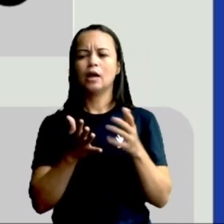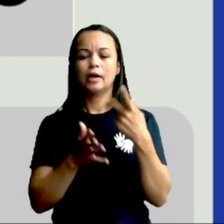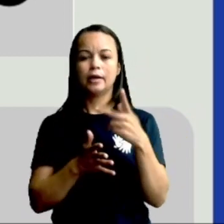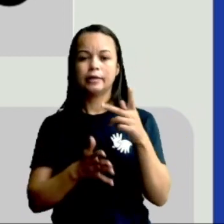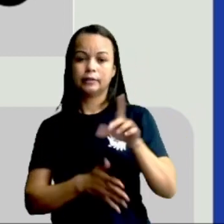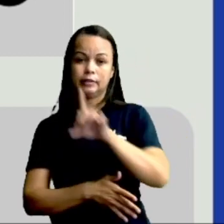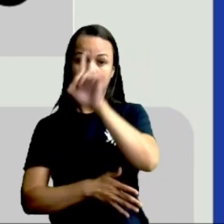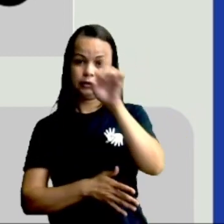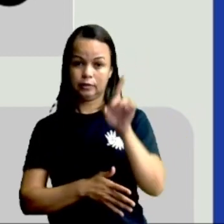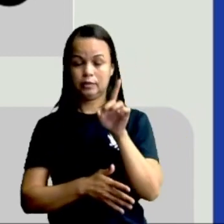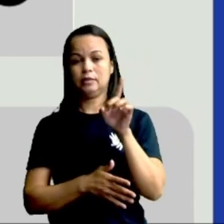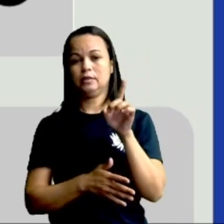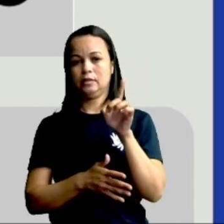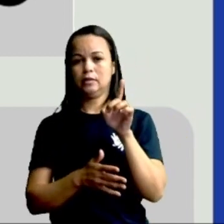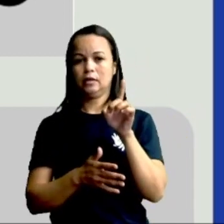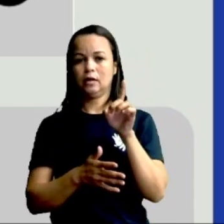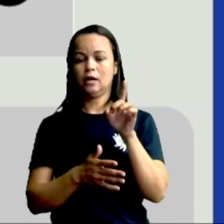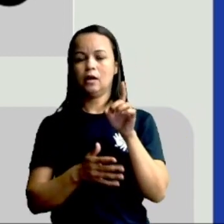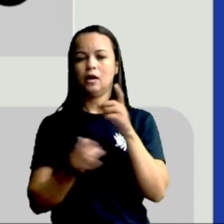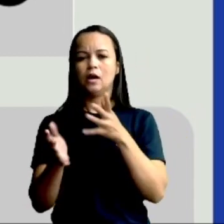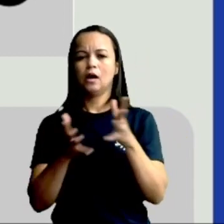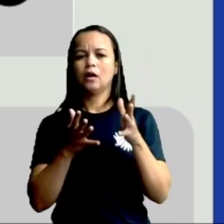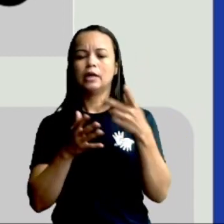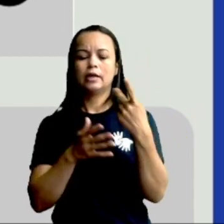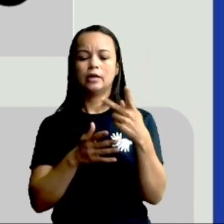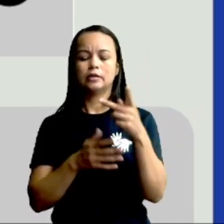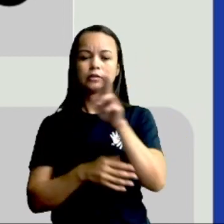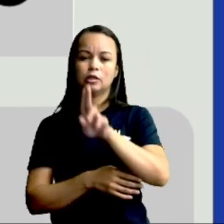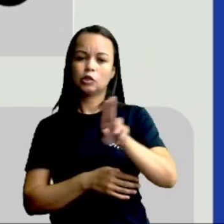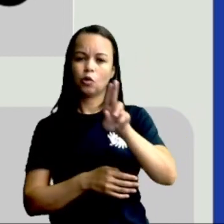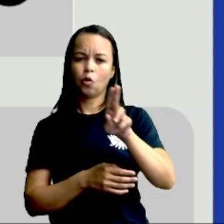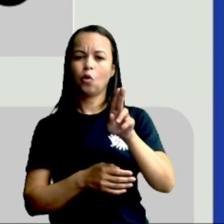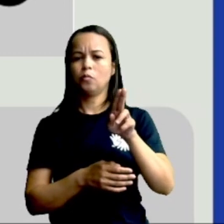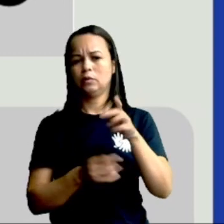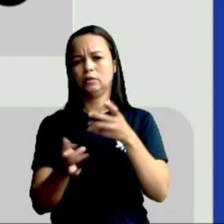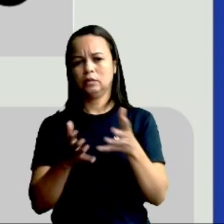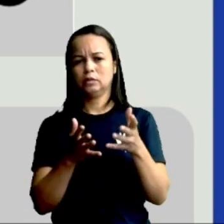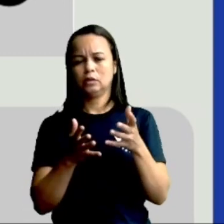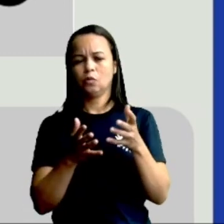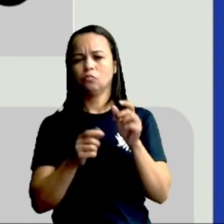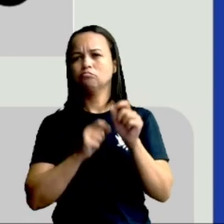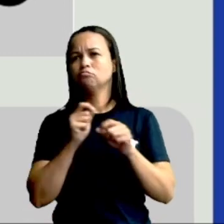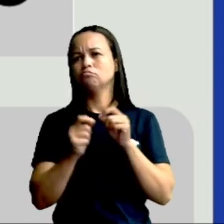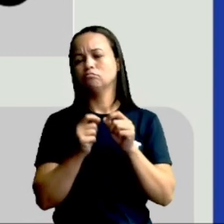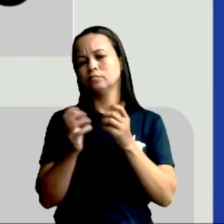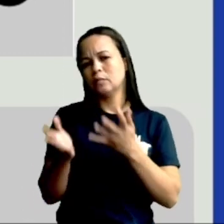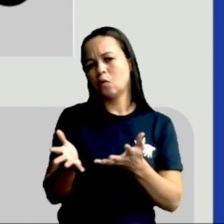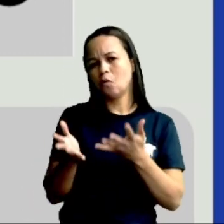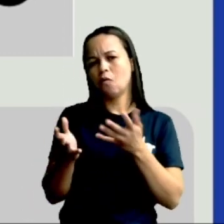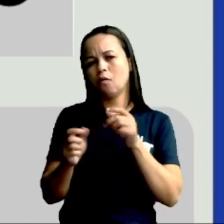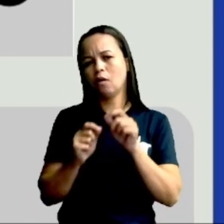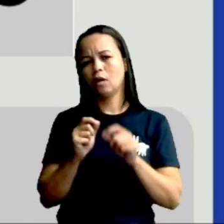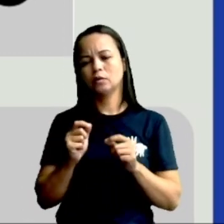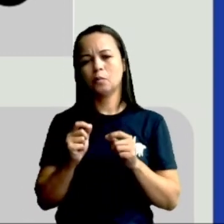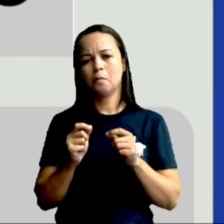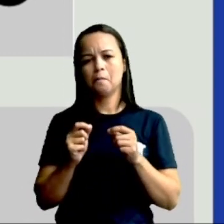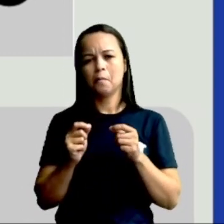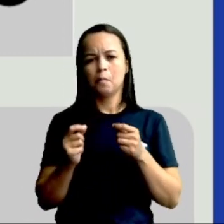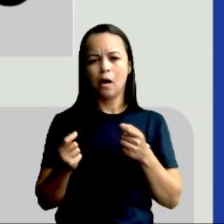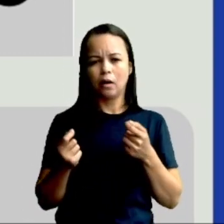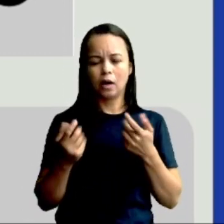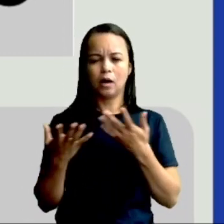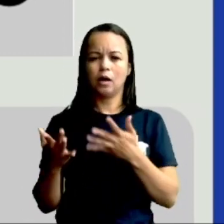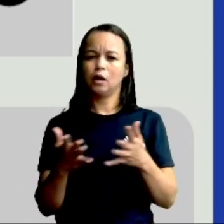escolhida, e a data da consciência negra, esse nome justamente em contraponto, ou seja, para